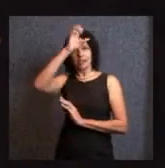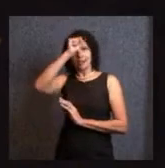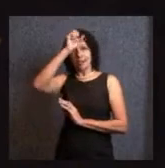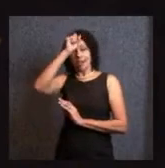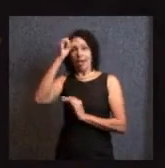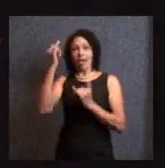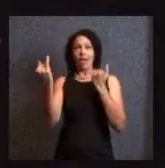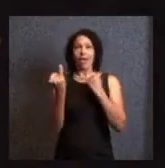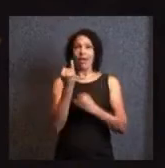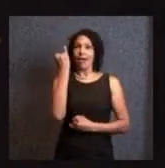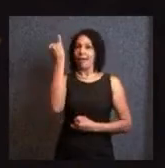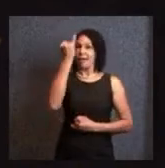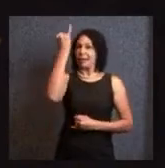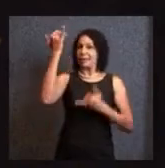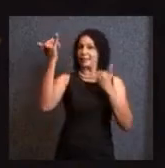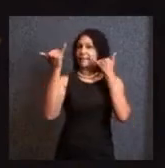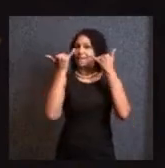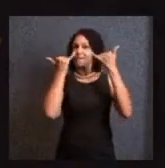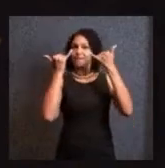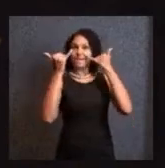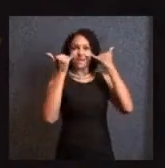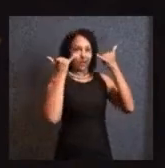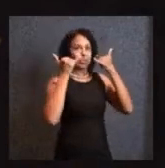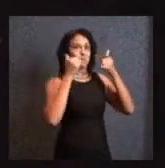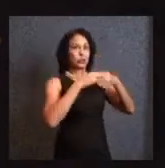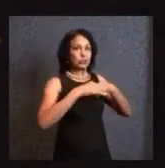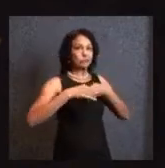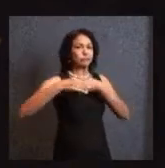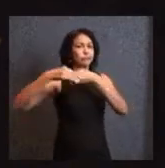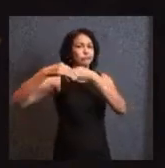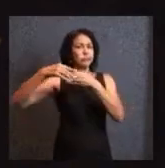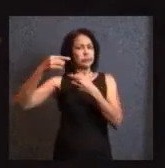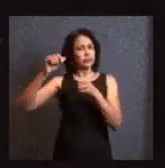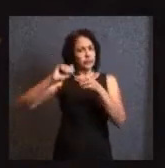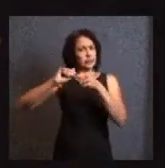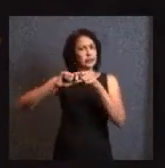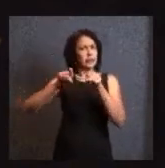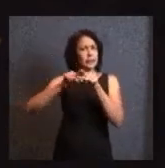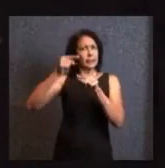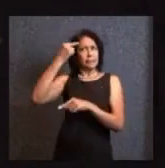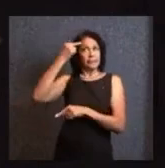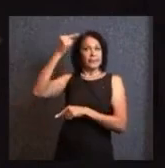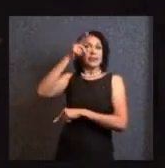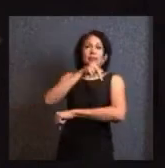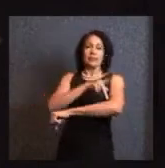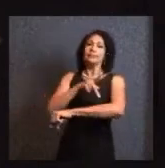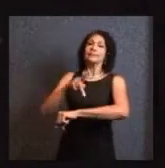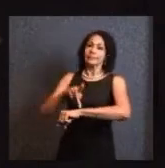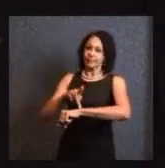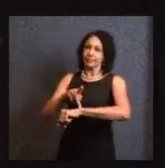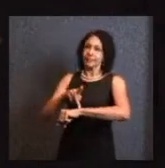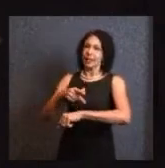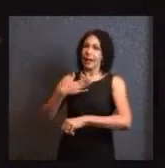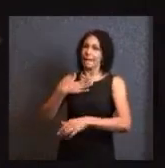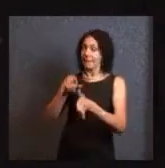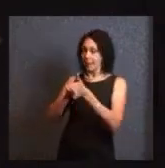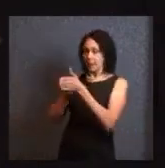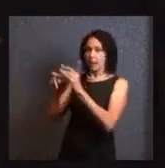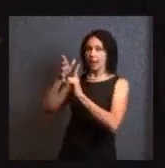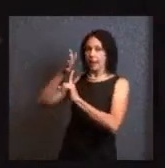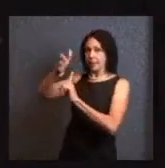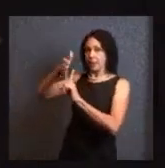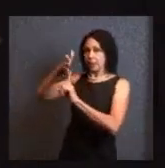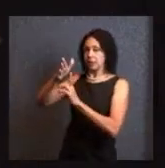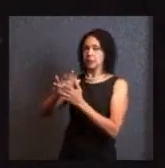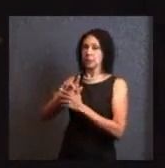importantíssimas informações e que nos leva a refletir, né, sobre a nossa prática pedagógica. E minha pergunta é: